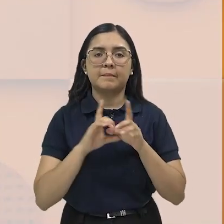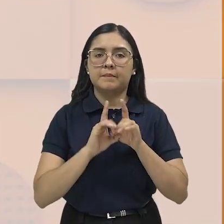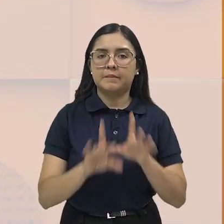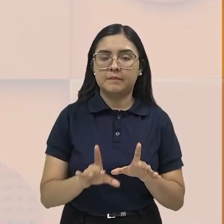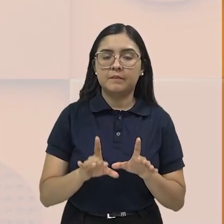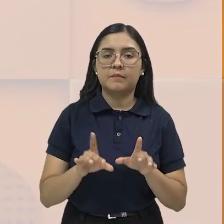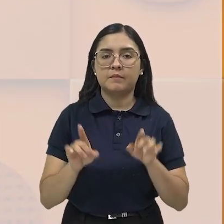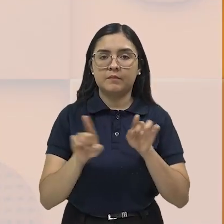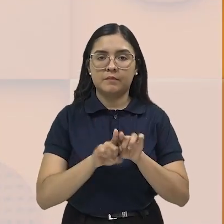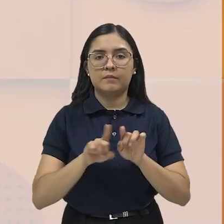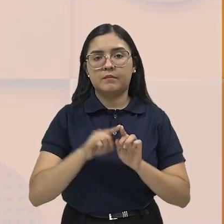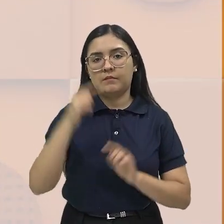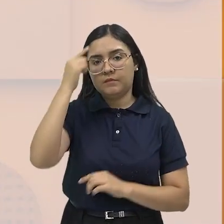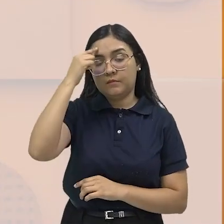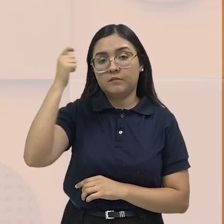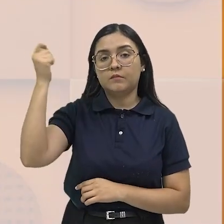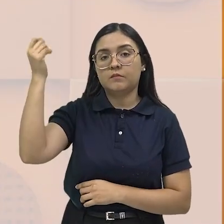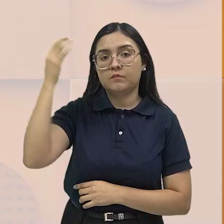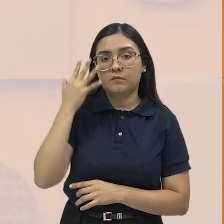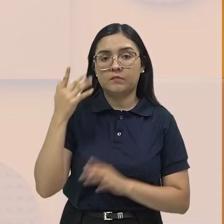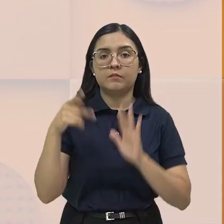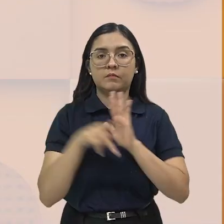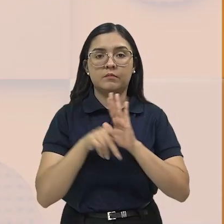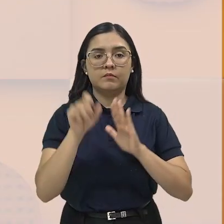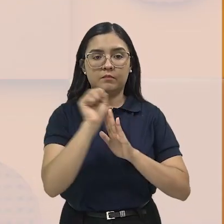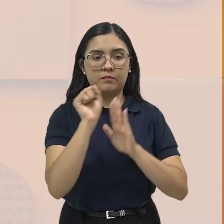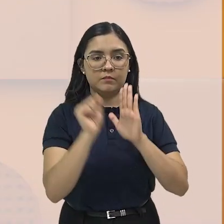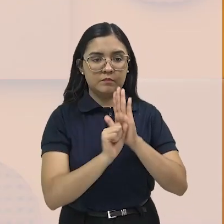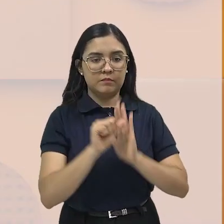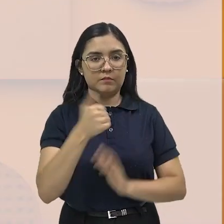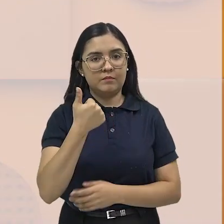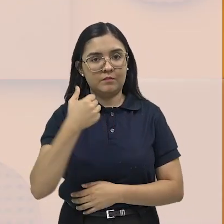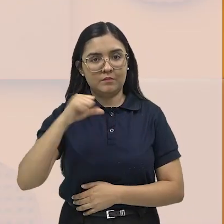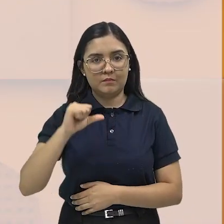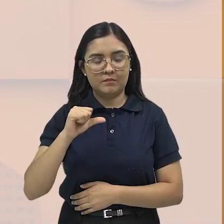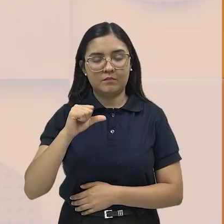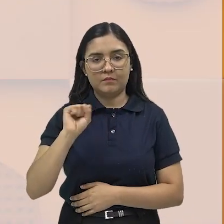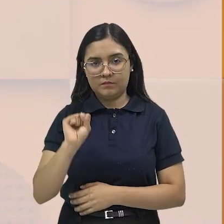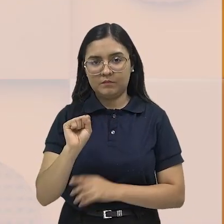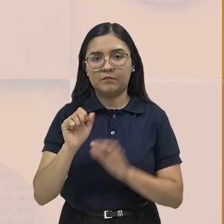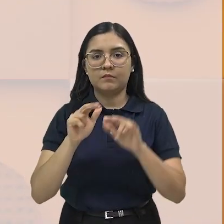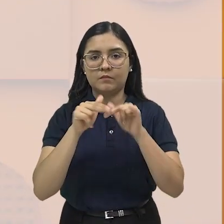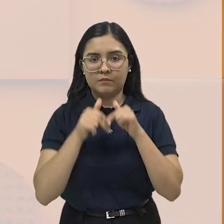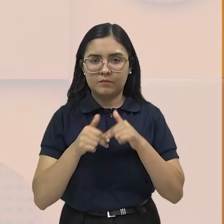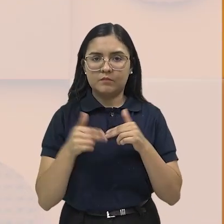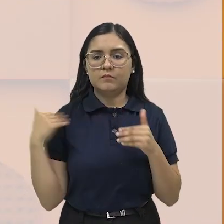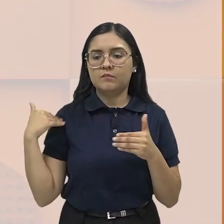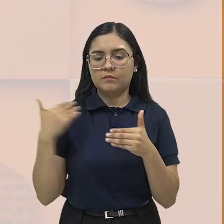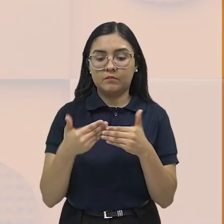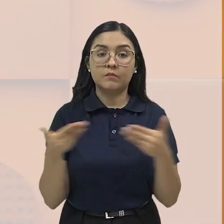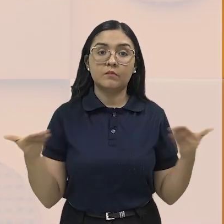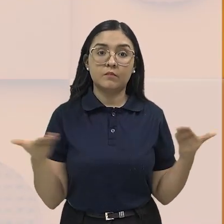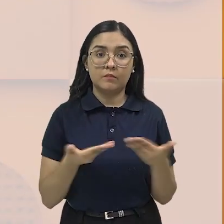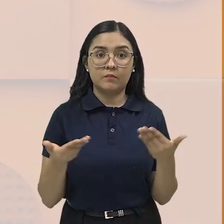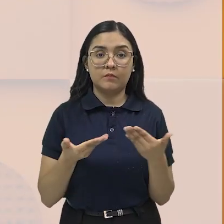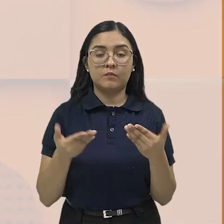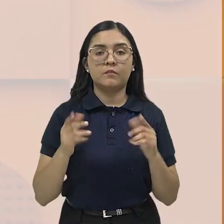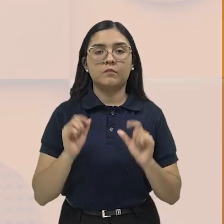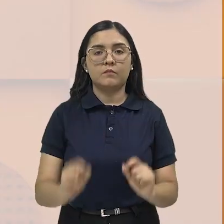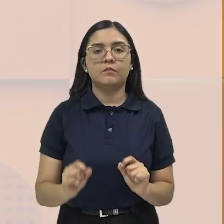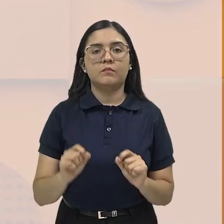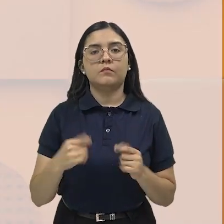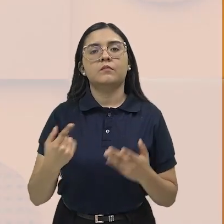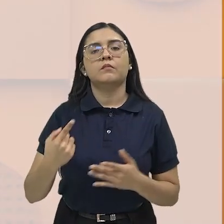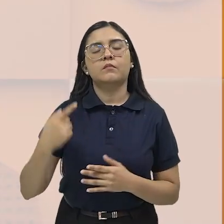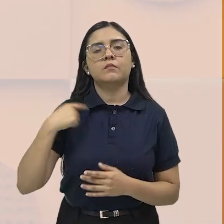e ideias iluministas do século XVIII. É por isso que, ainda nos dias de hoje, esse